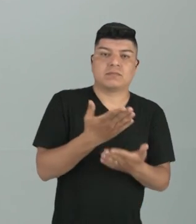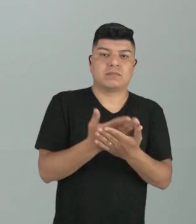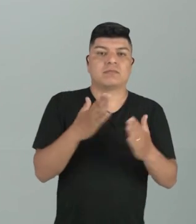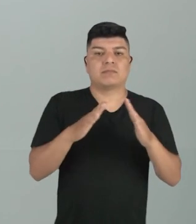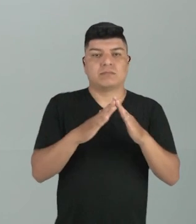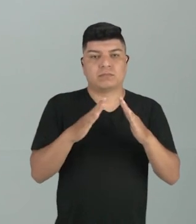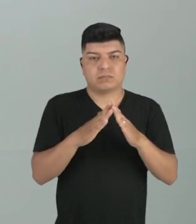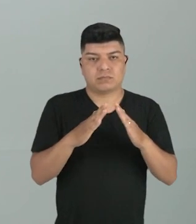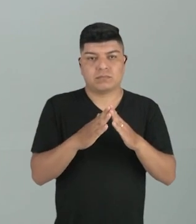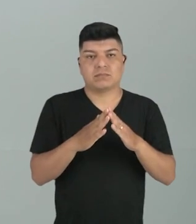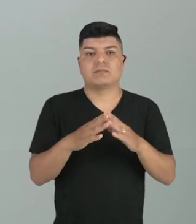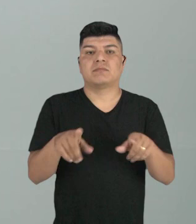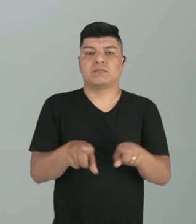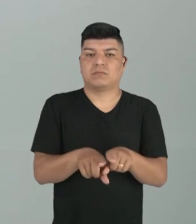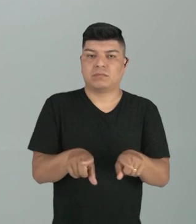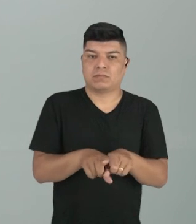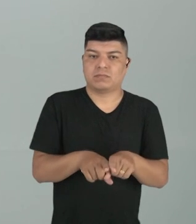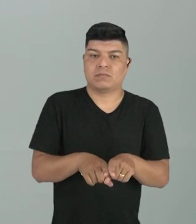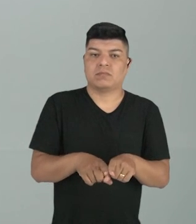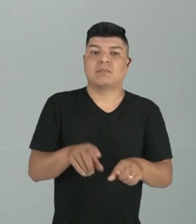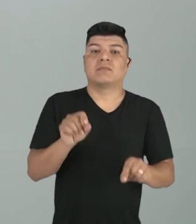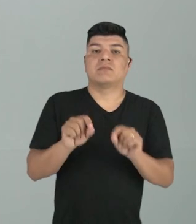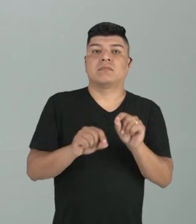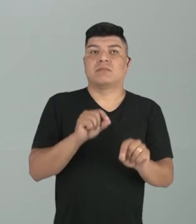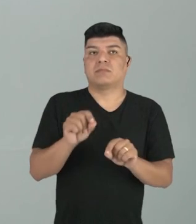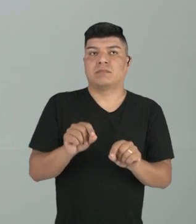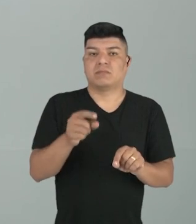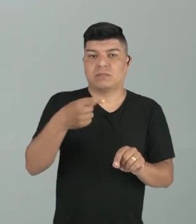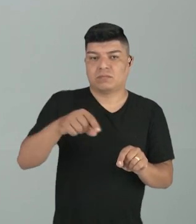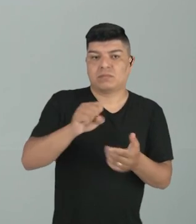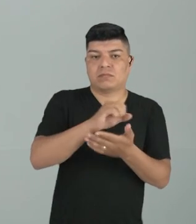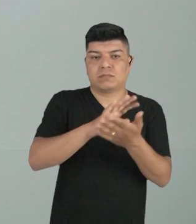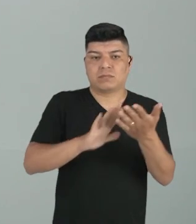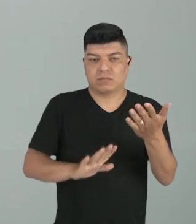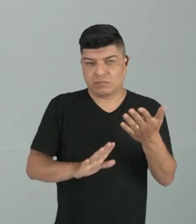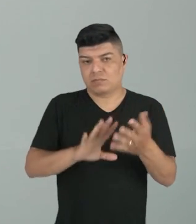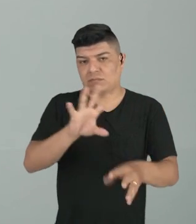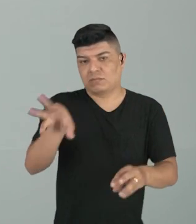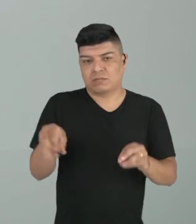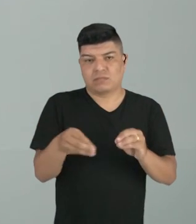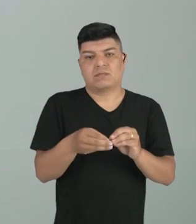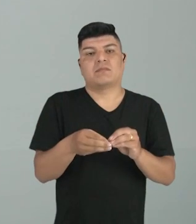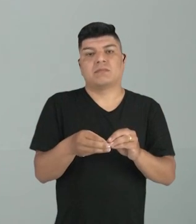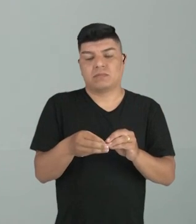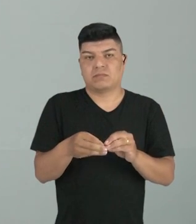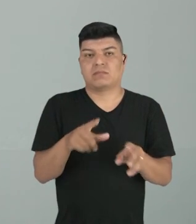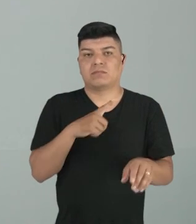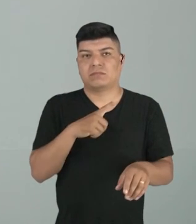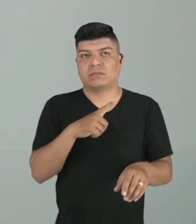em casa e também recorrer aos exercícios adicionais, às atividades